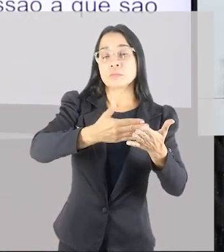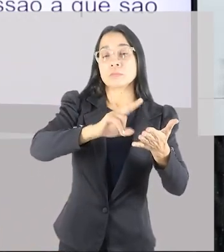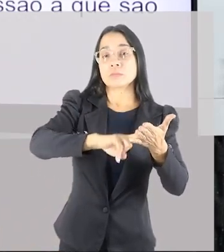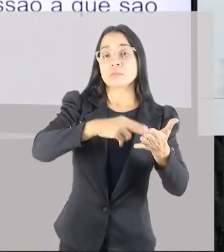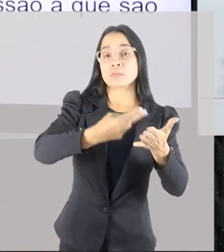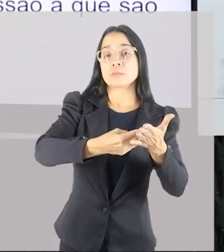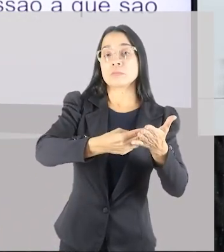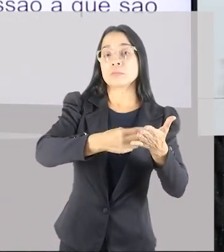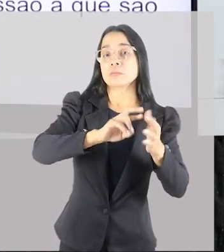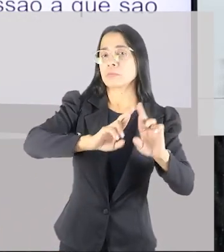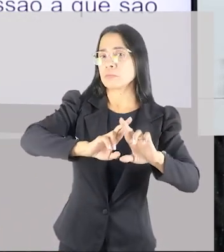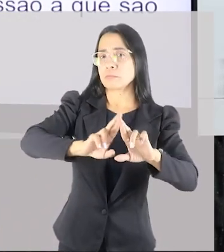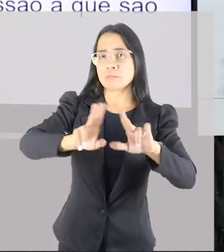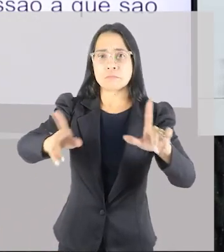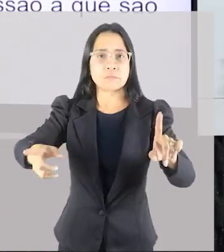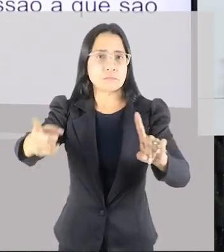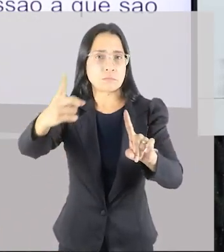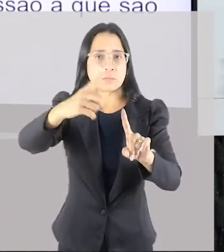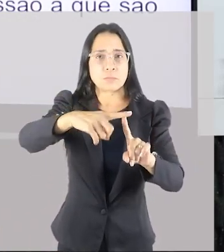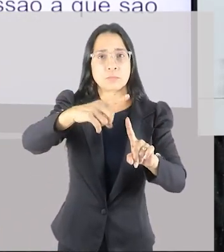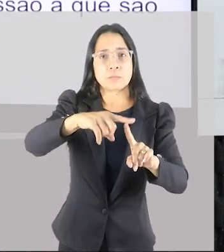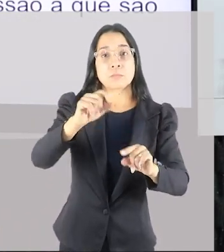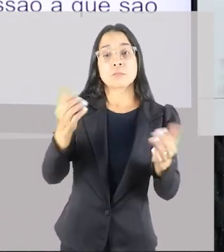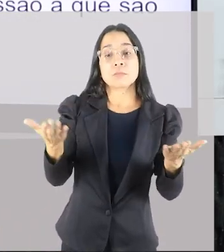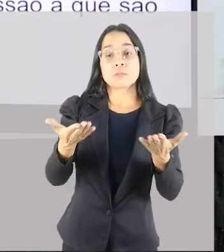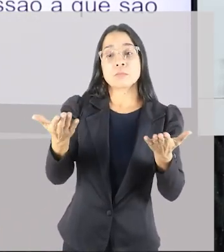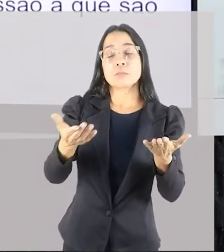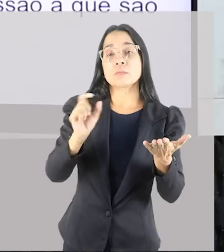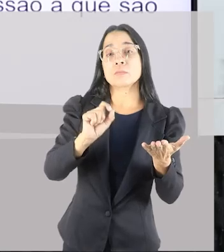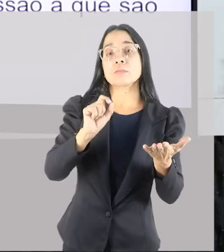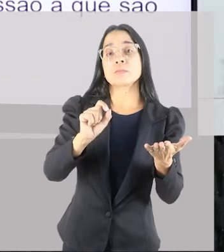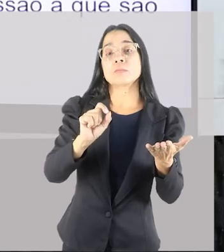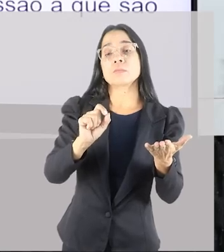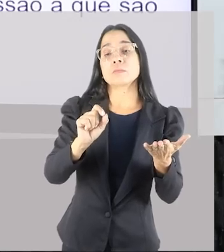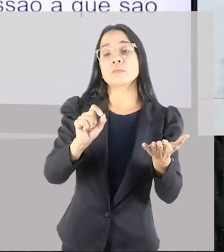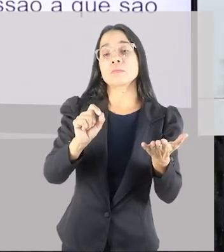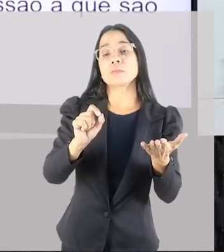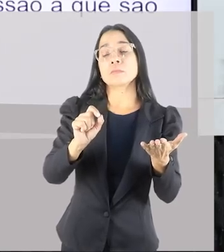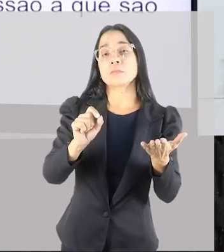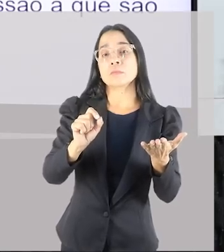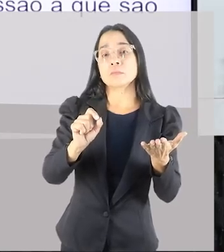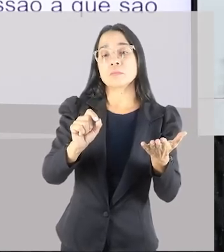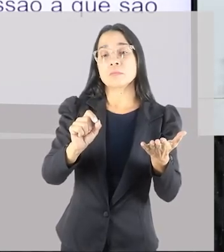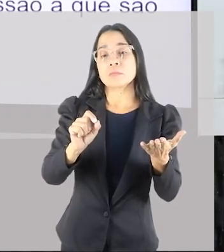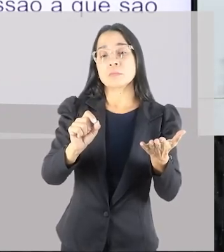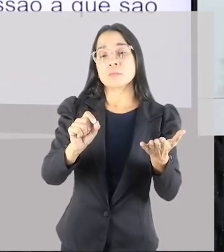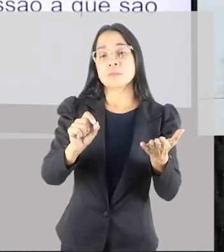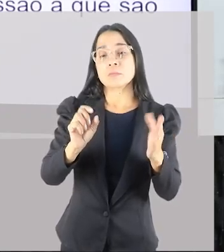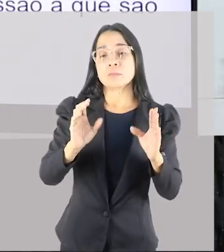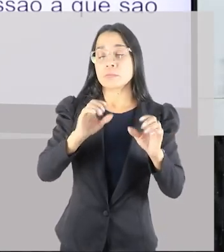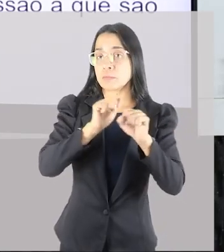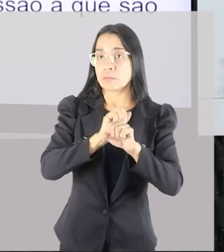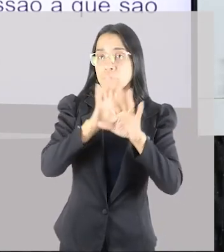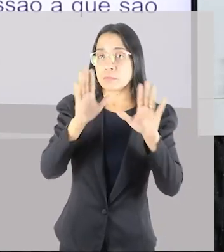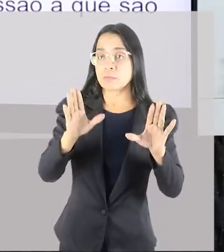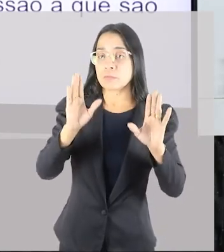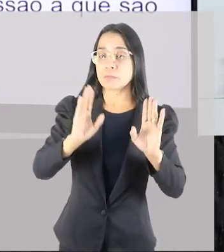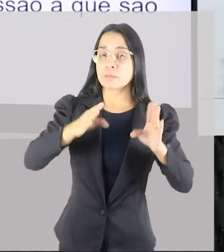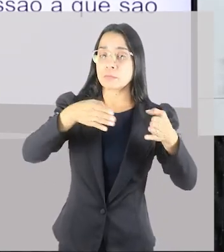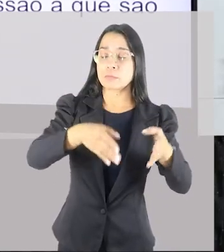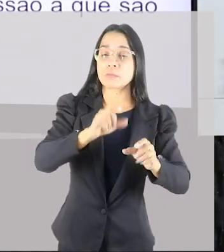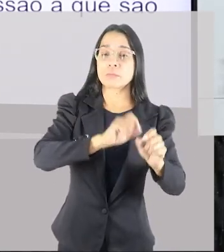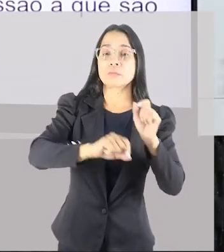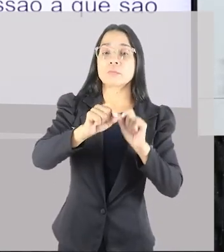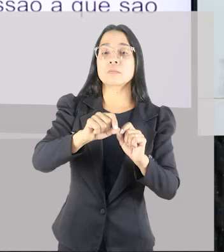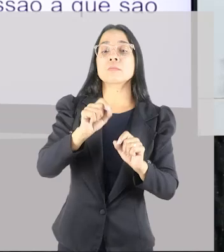vários estereótipos que hoje são constituídos Claro que ele está se concentrando no estereótipo